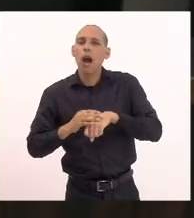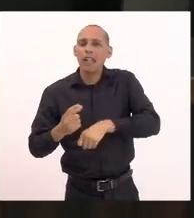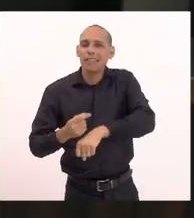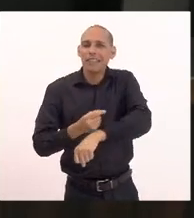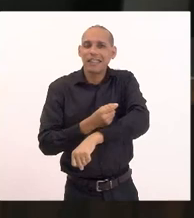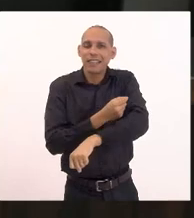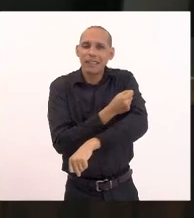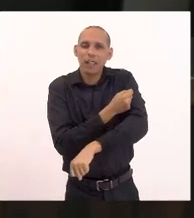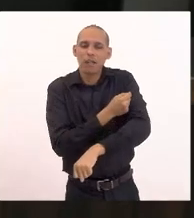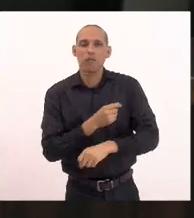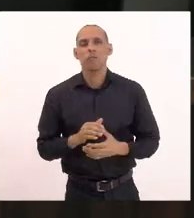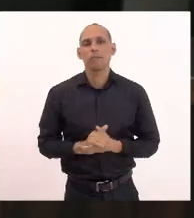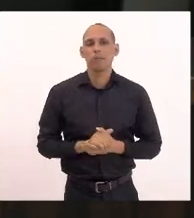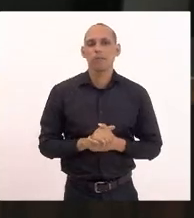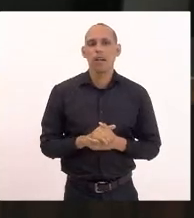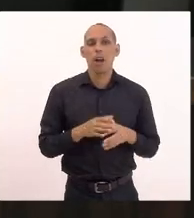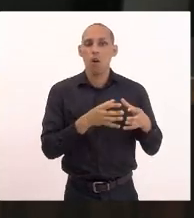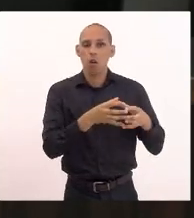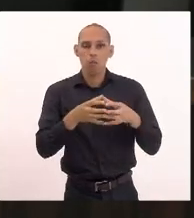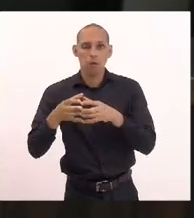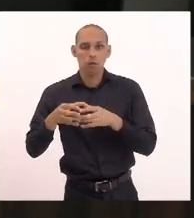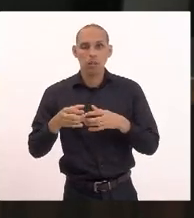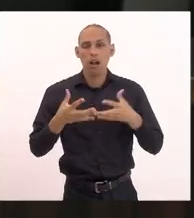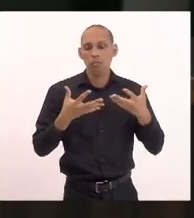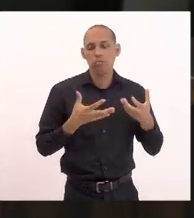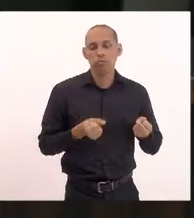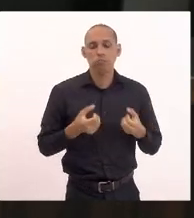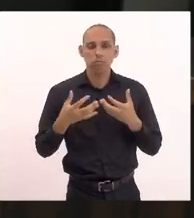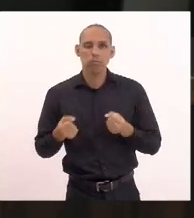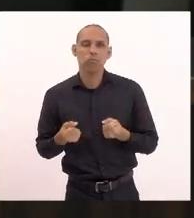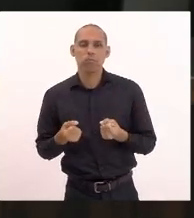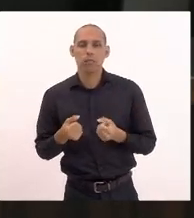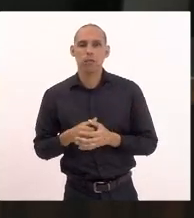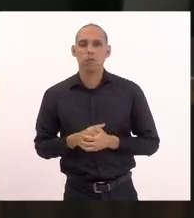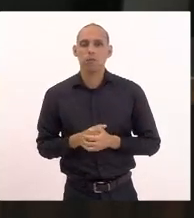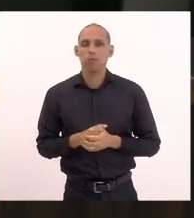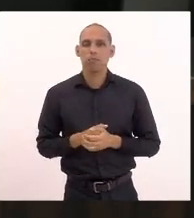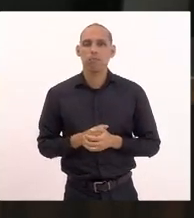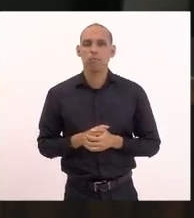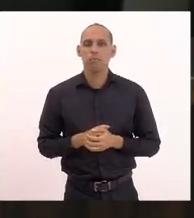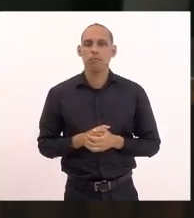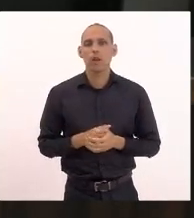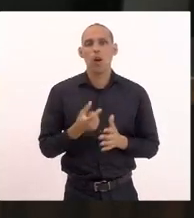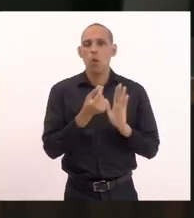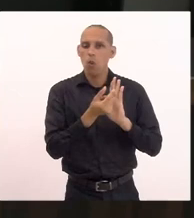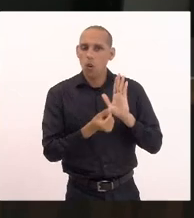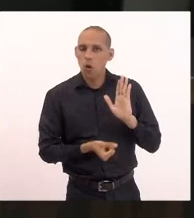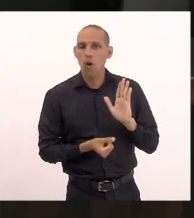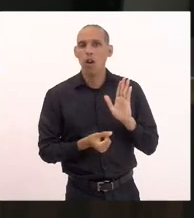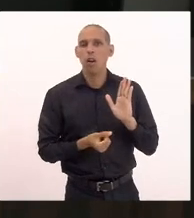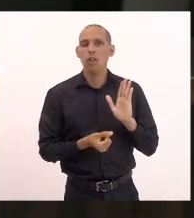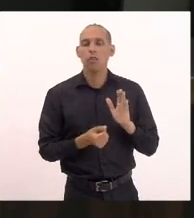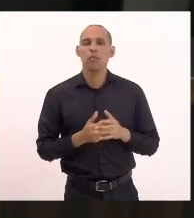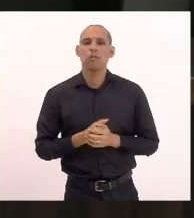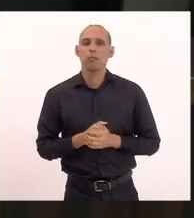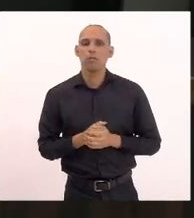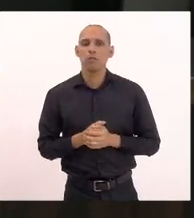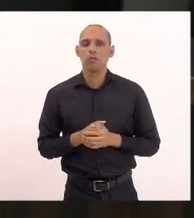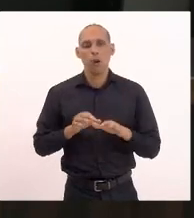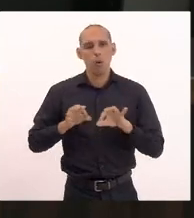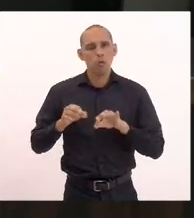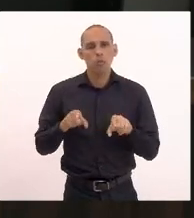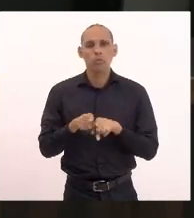de Constituição e Justiça pela Constitucionalidade, Saúde, favorável. De assunto da criança, adolescente e do idoso, favorável. De orçamento, finanças, fiscalização financeira e